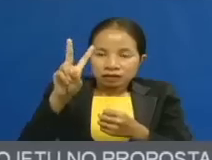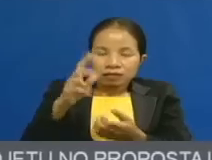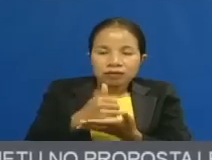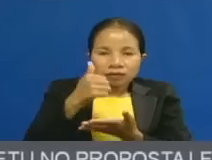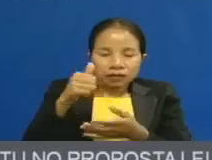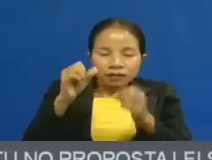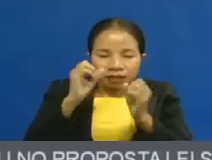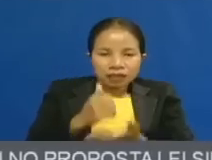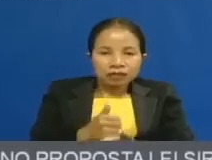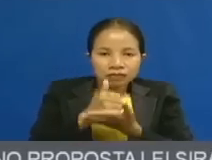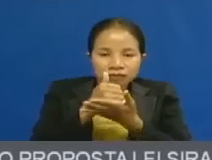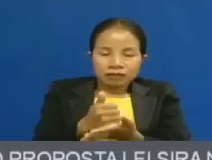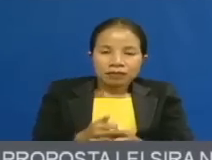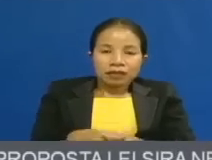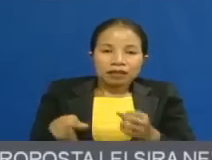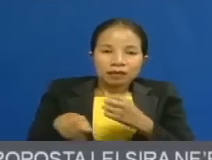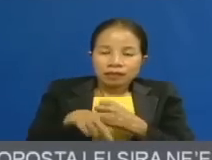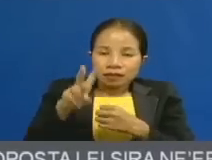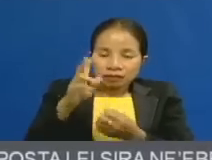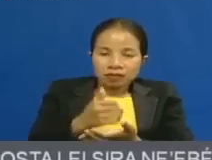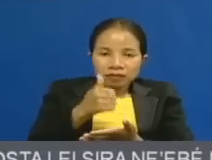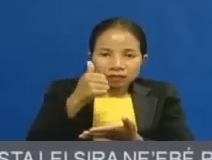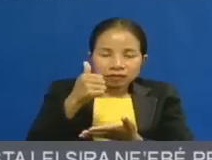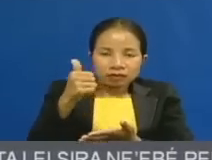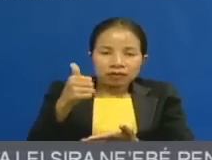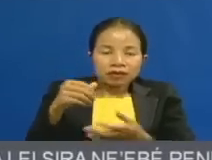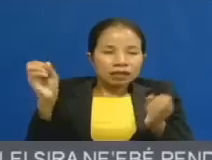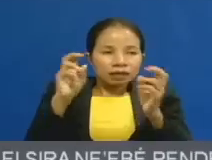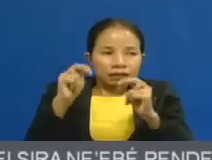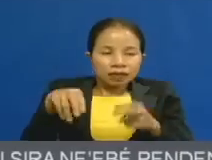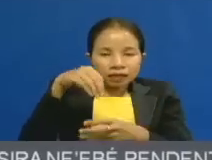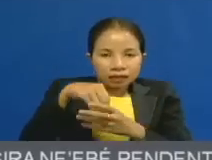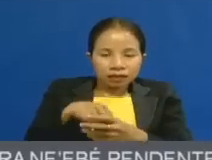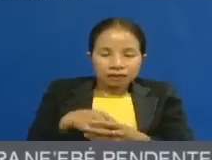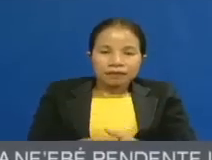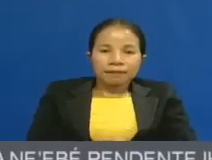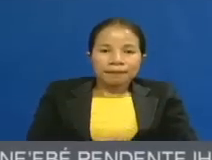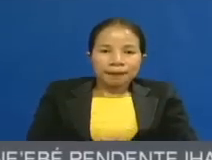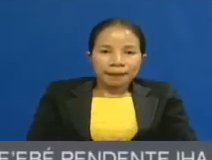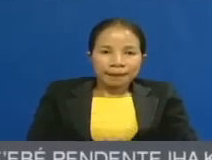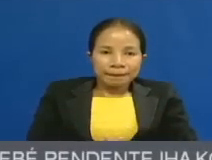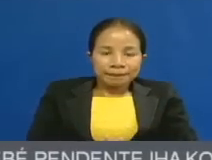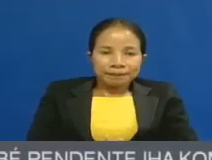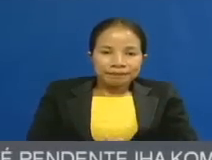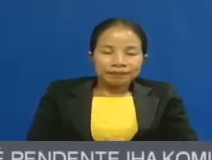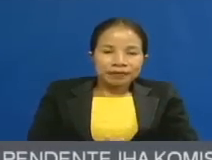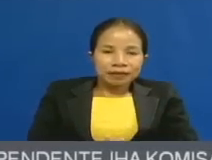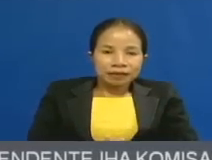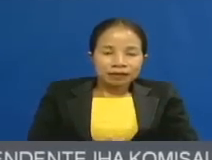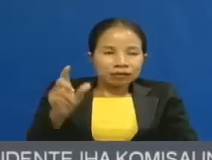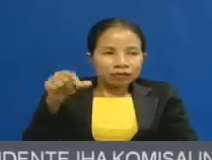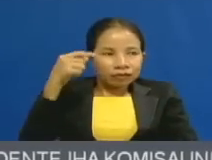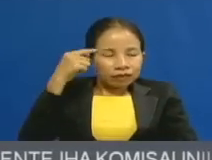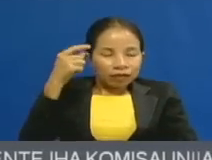malu. Partido segundo mais votado, o partido terceiro, que lá precisa também é governo. Também é governo. Agora,